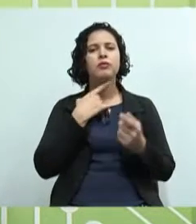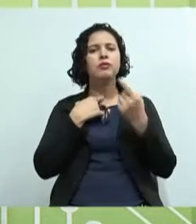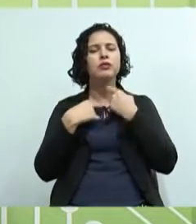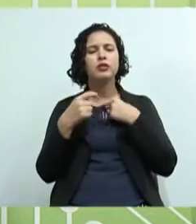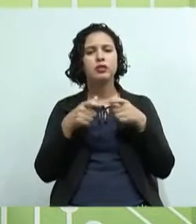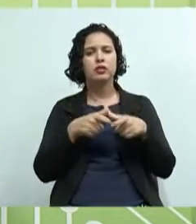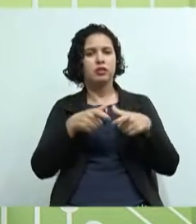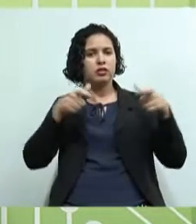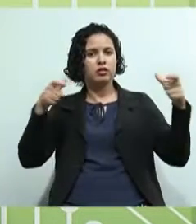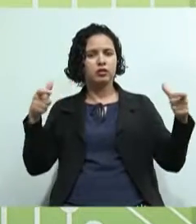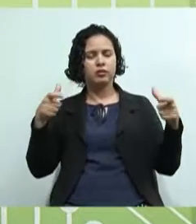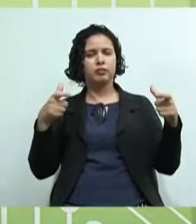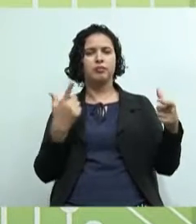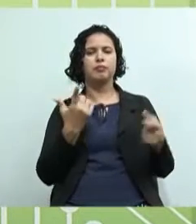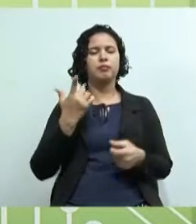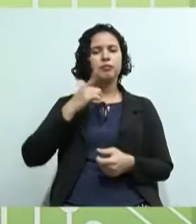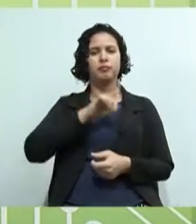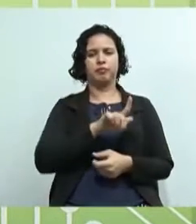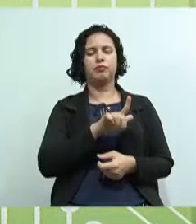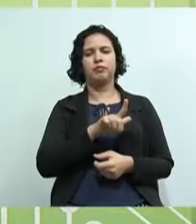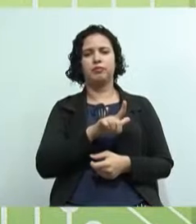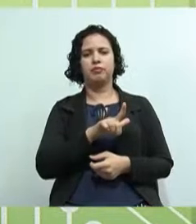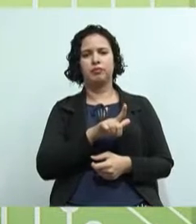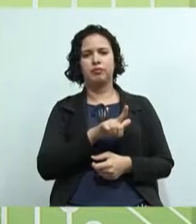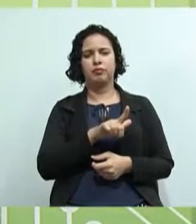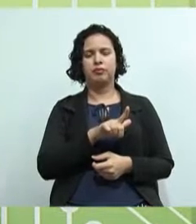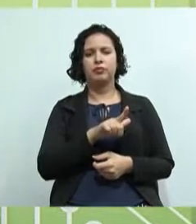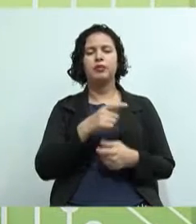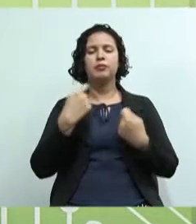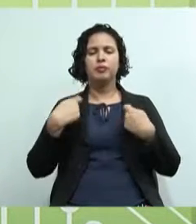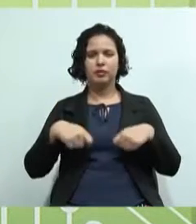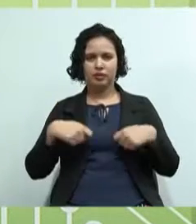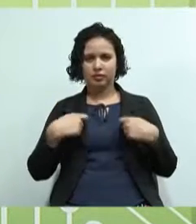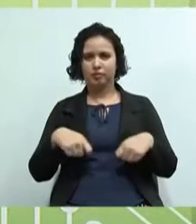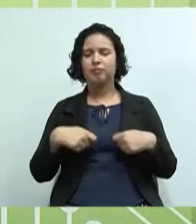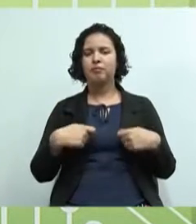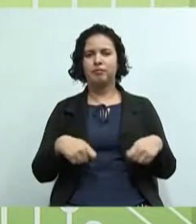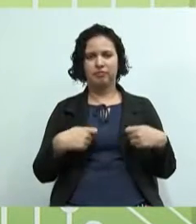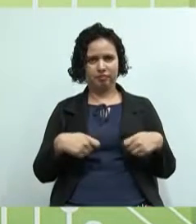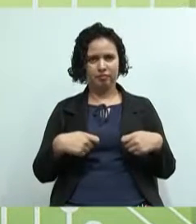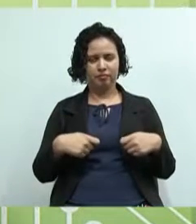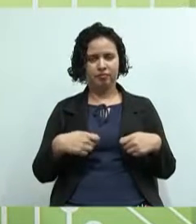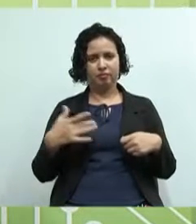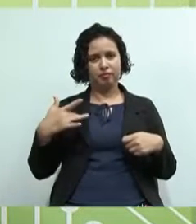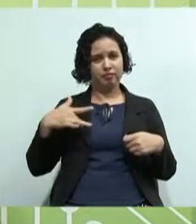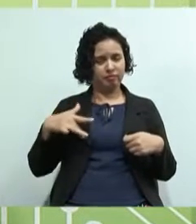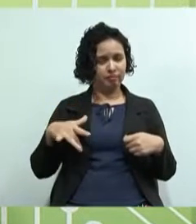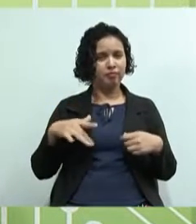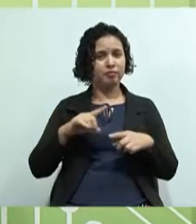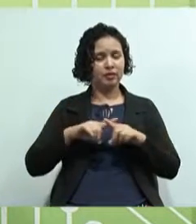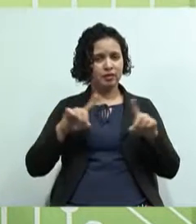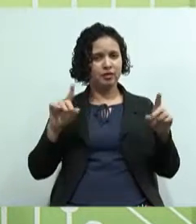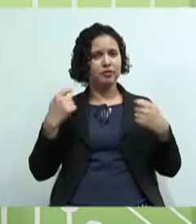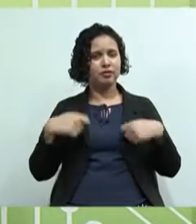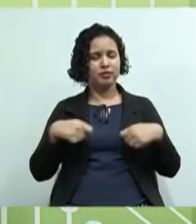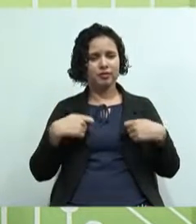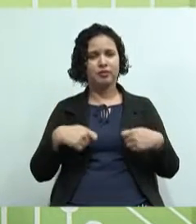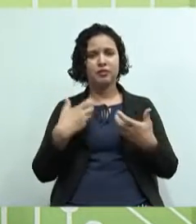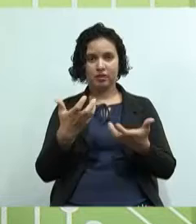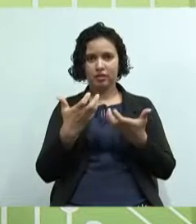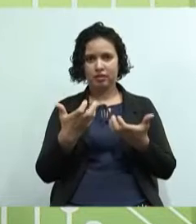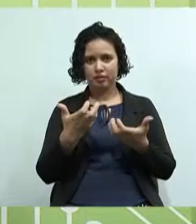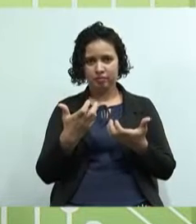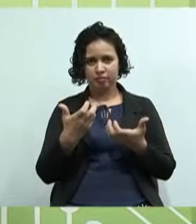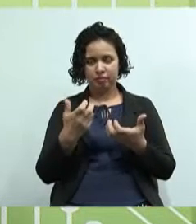de crescer, de realmente ser alguém, meu querido, eu sinto muito por você. Mas é claro, tenho certeza que você quer.